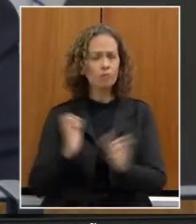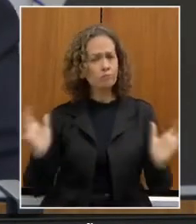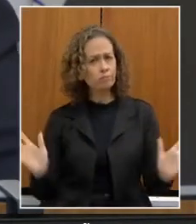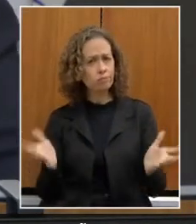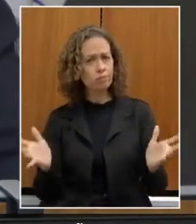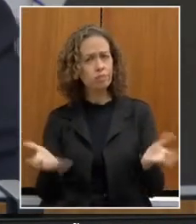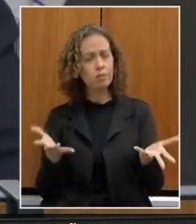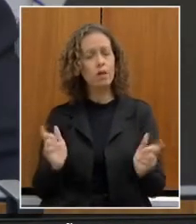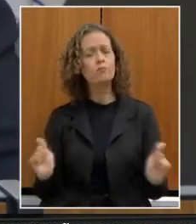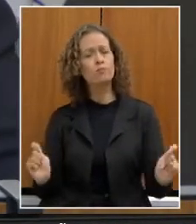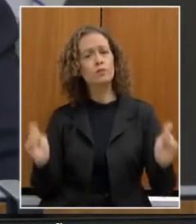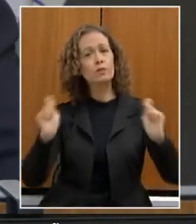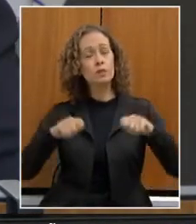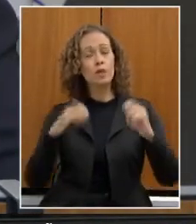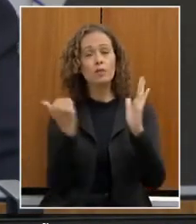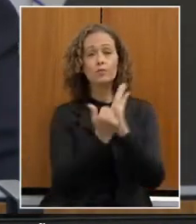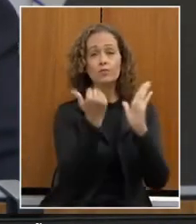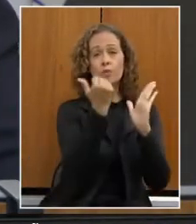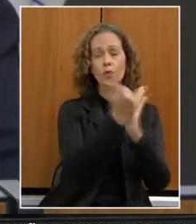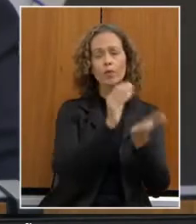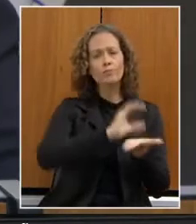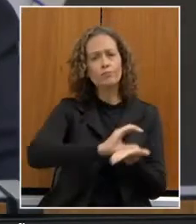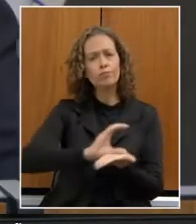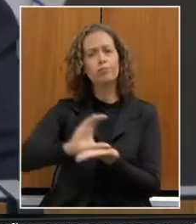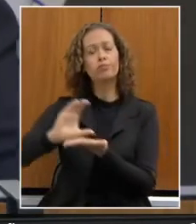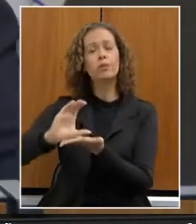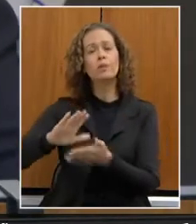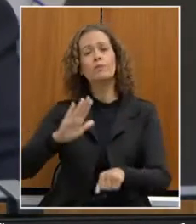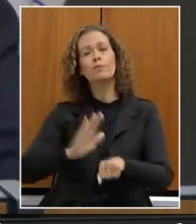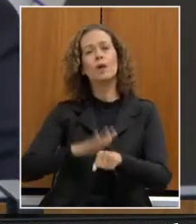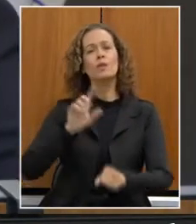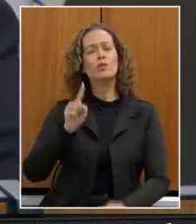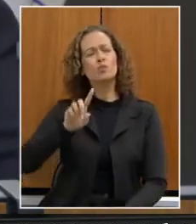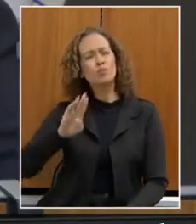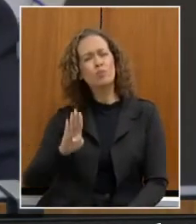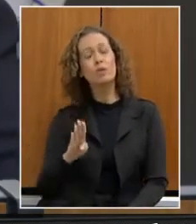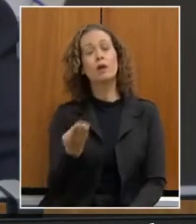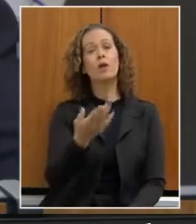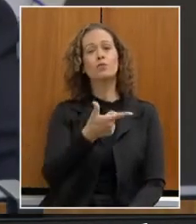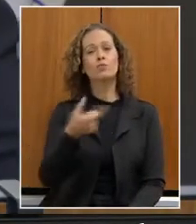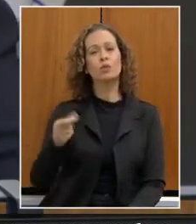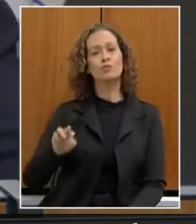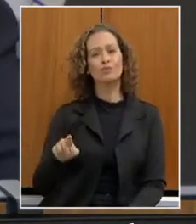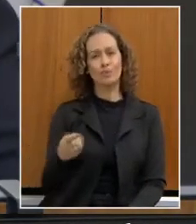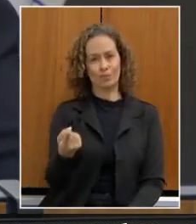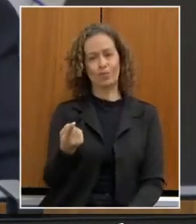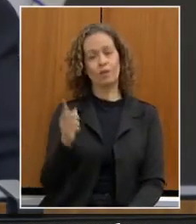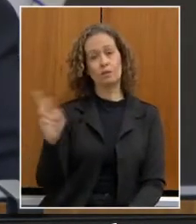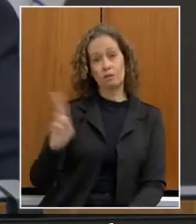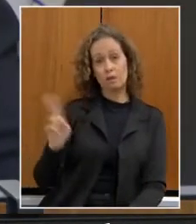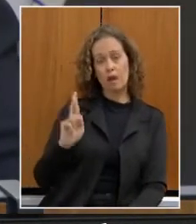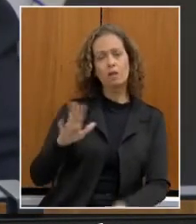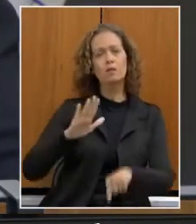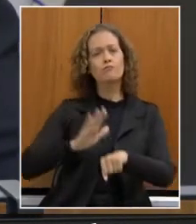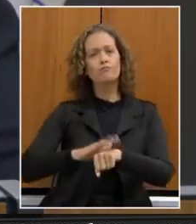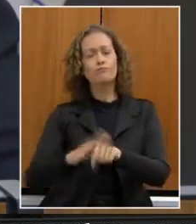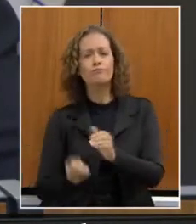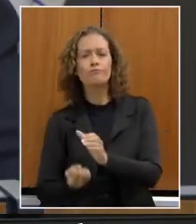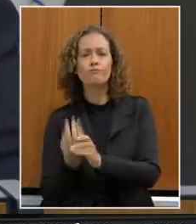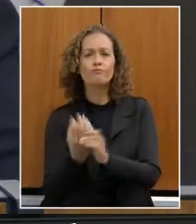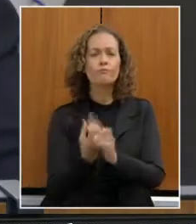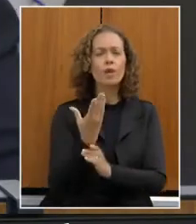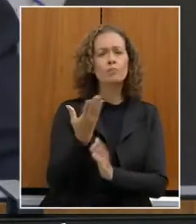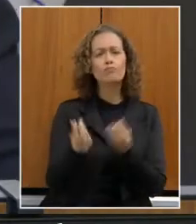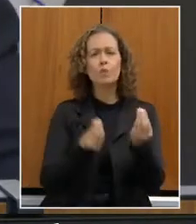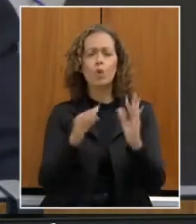possibilidade de um aumento de investimento em mais de R 1,2 bilhão e na criação de critérios técnicos